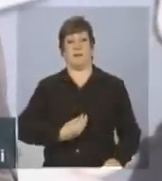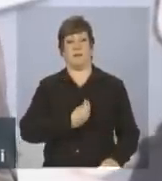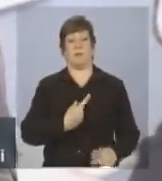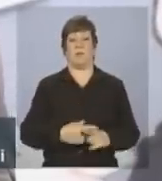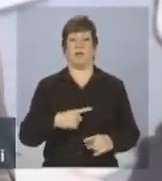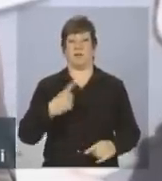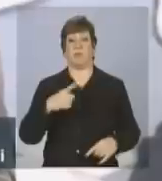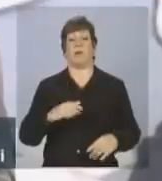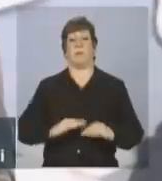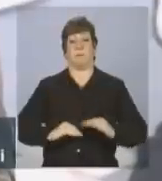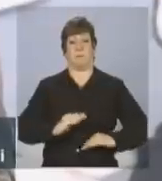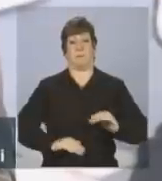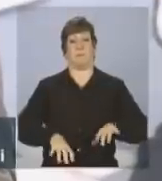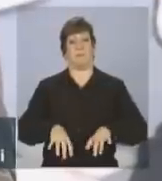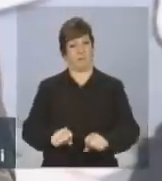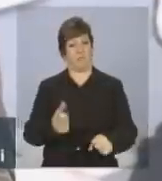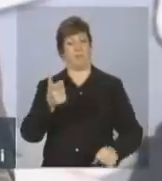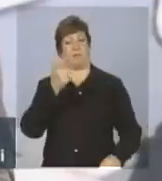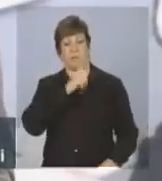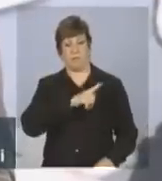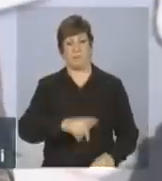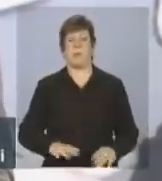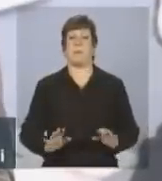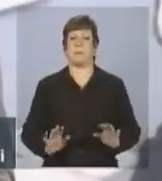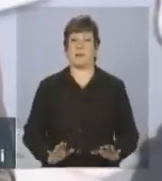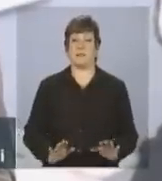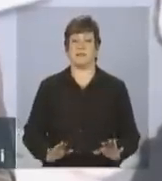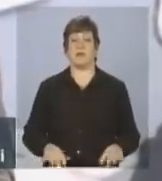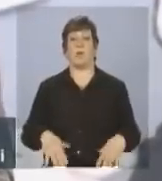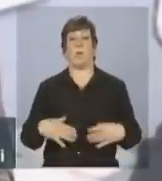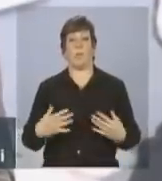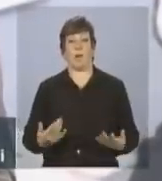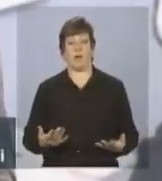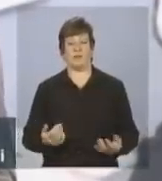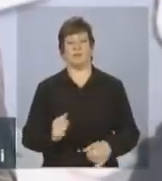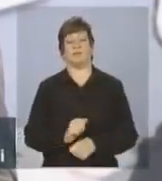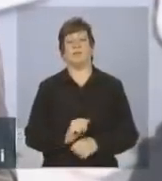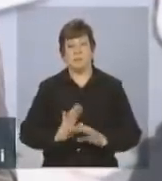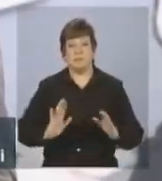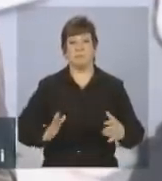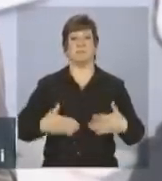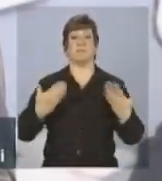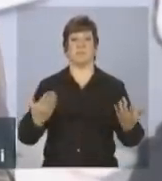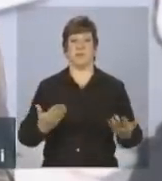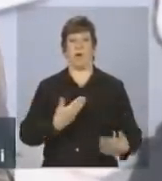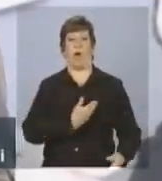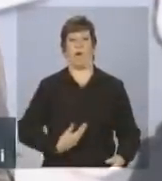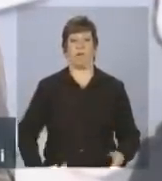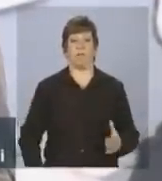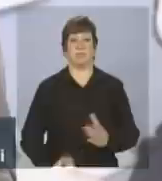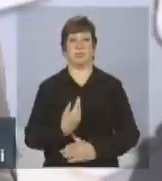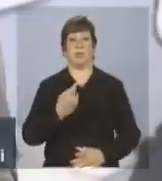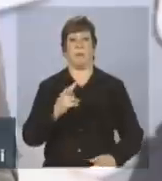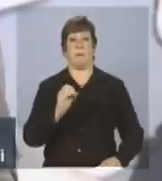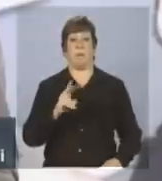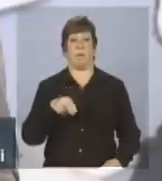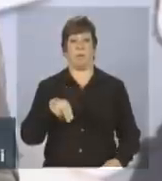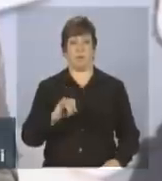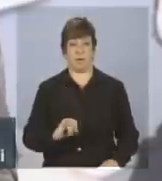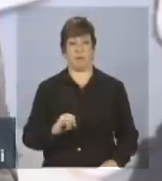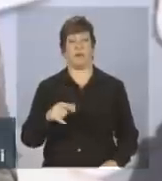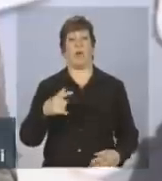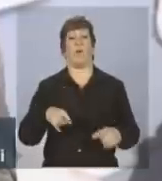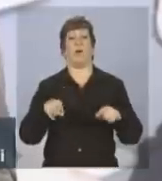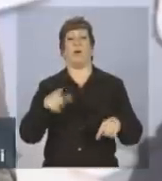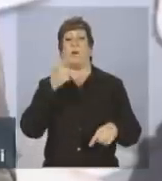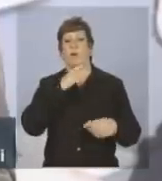teria uma profissão. Mas, quando menos espero, o governo lança um programa, ProUni, onde ele